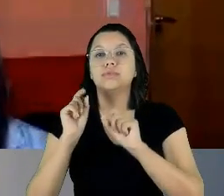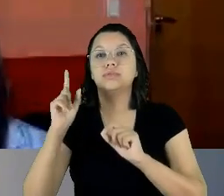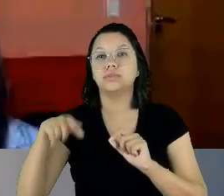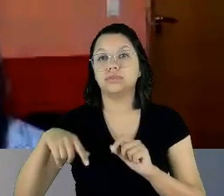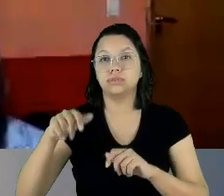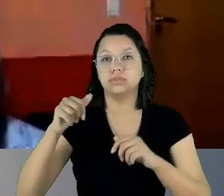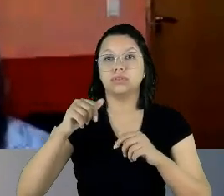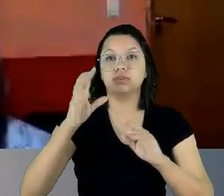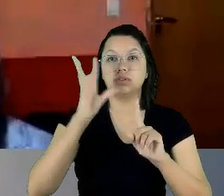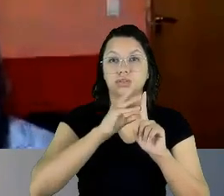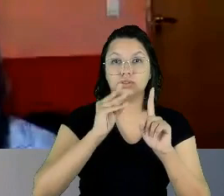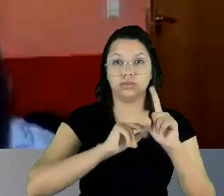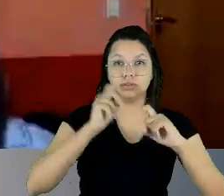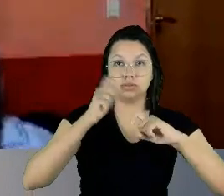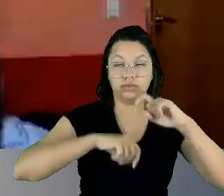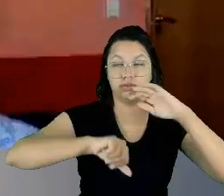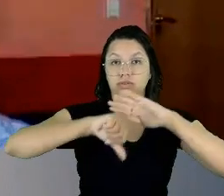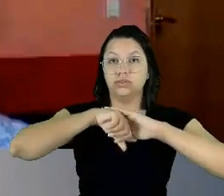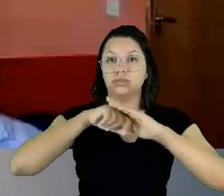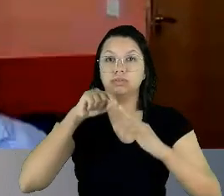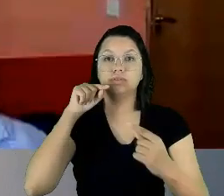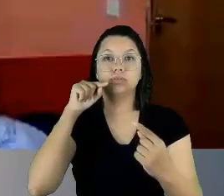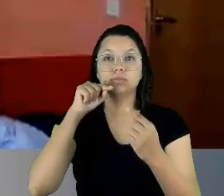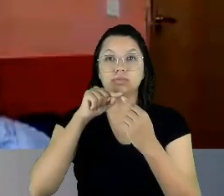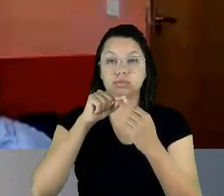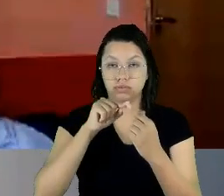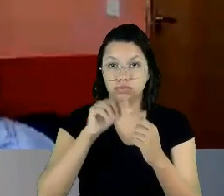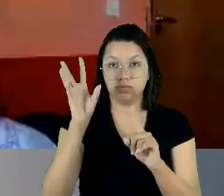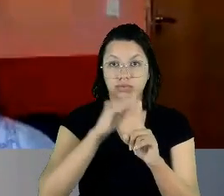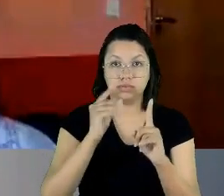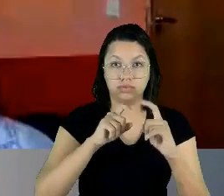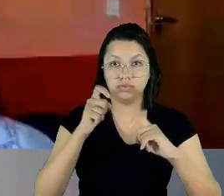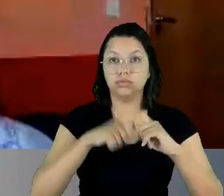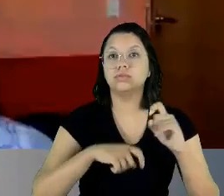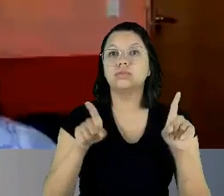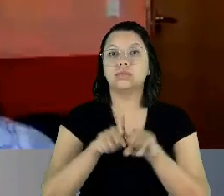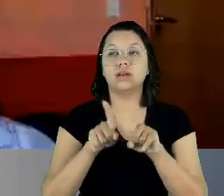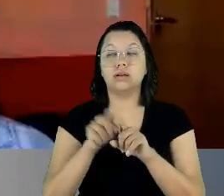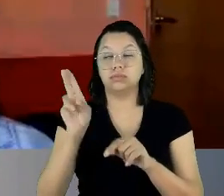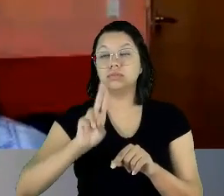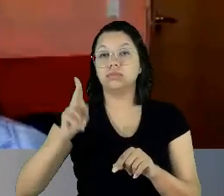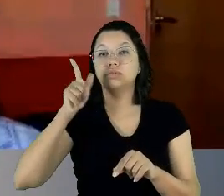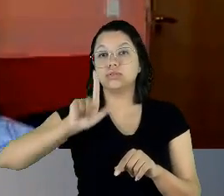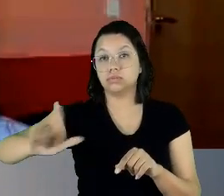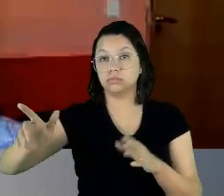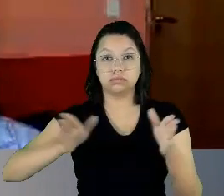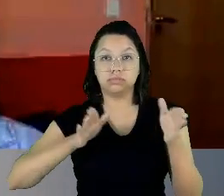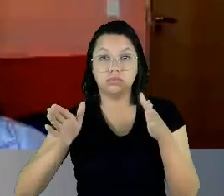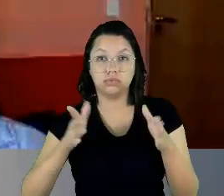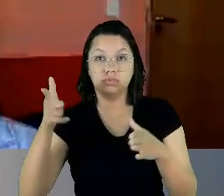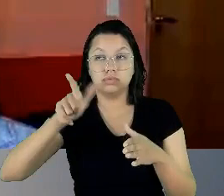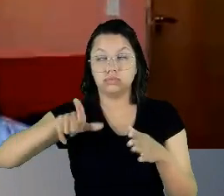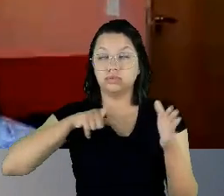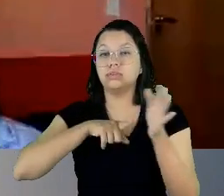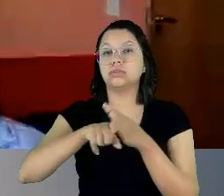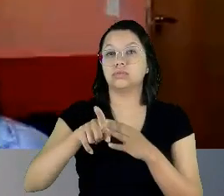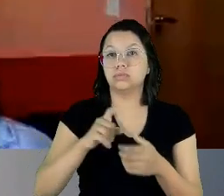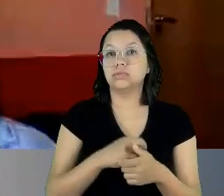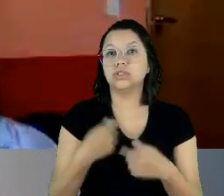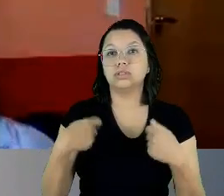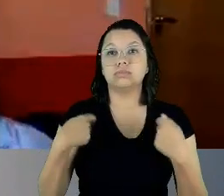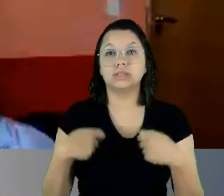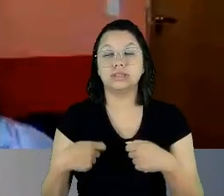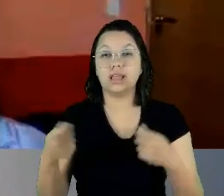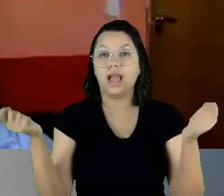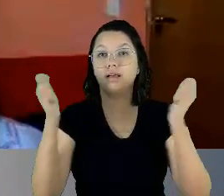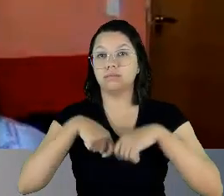é a importunação sexual, por exemplo, no caso específico da importunação sexual, isso também pode ser utilizado para outras situações, para outras questões, que